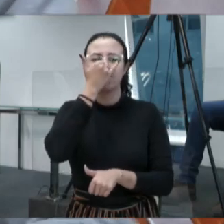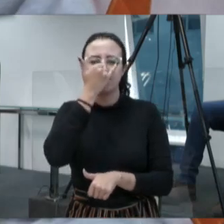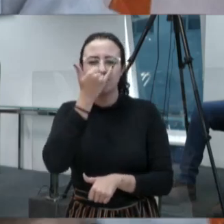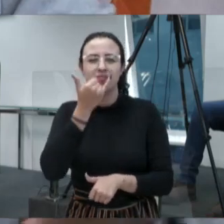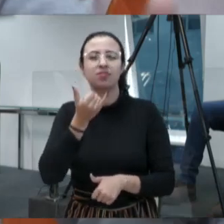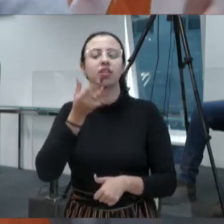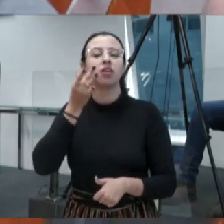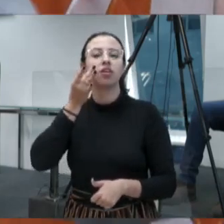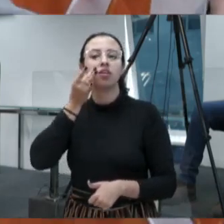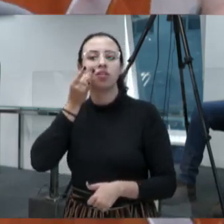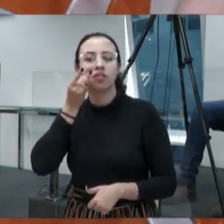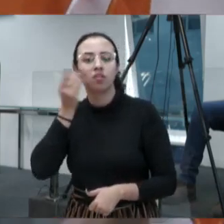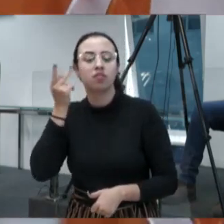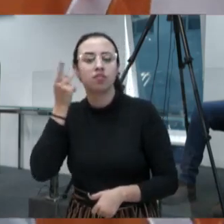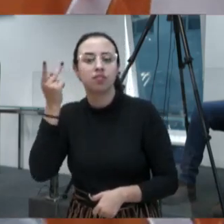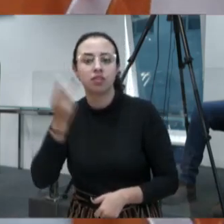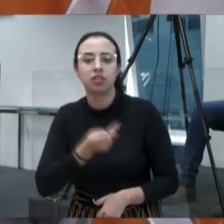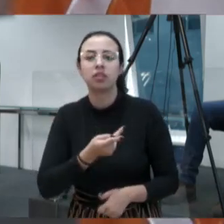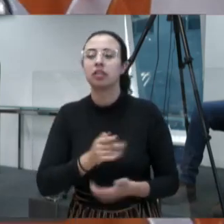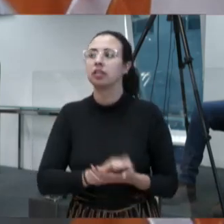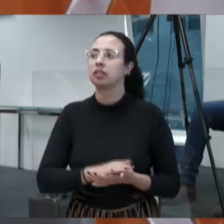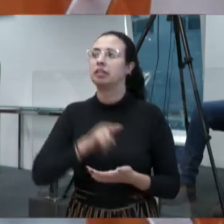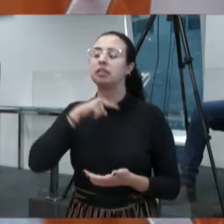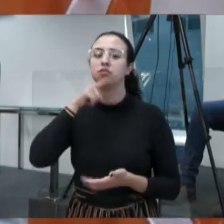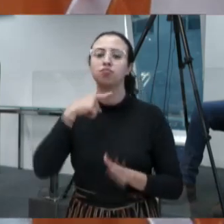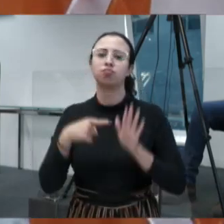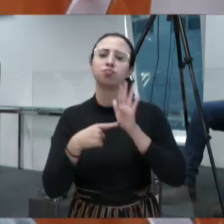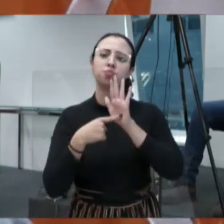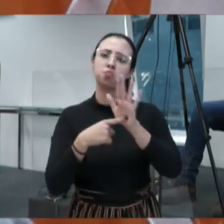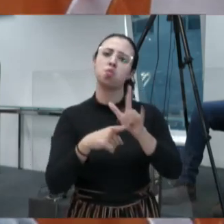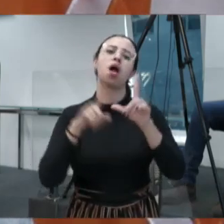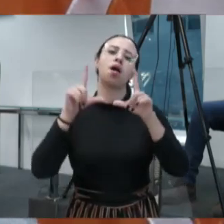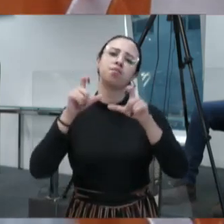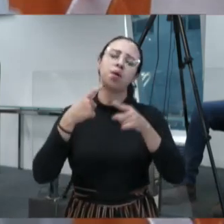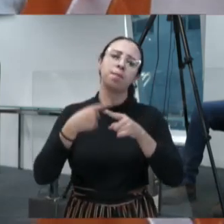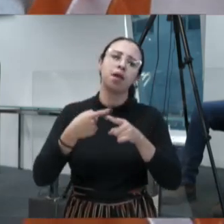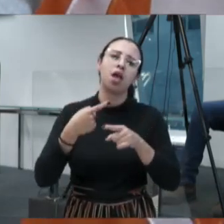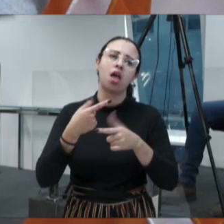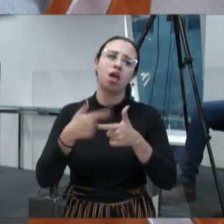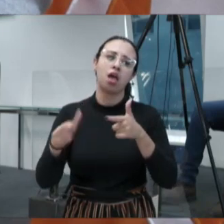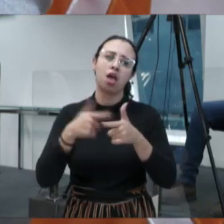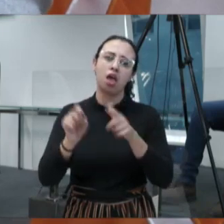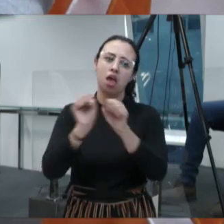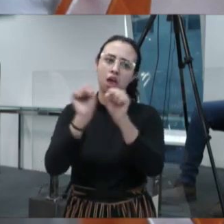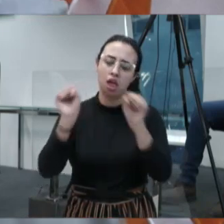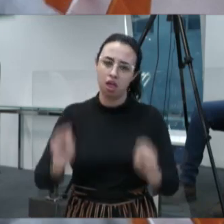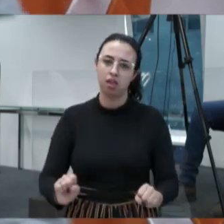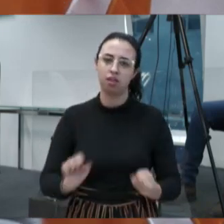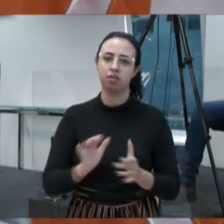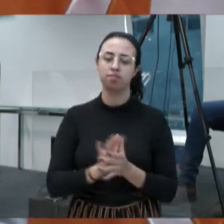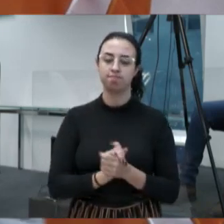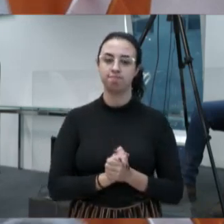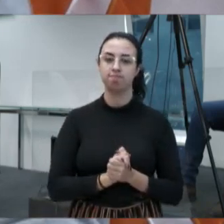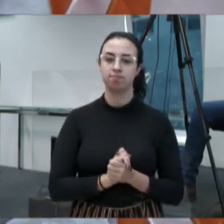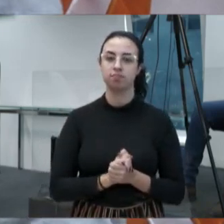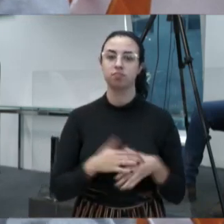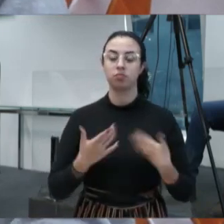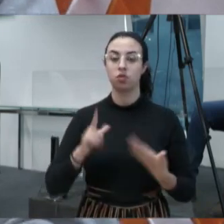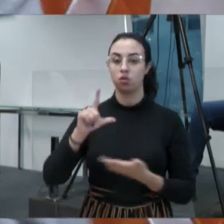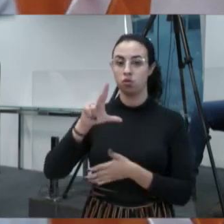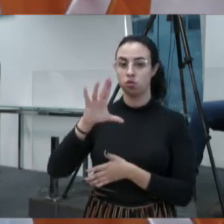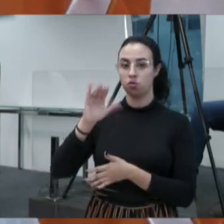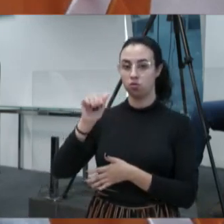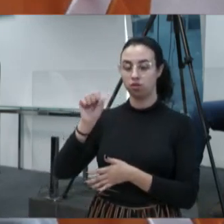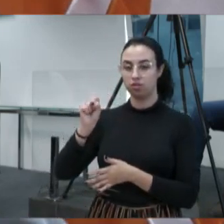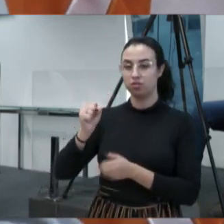acompanhando de perto. Hoje ainda não deu tempo de colocar as imagens, devido a um probleminha técnico aí, mas a gente vai continuar o pronunciamento. Então, o Lucas esteve